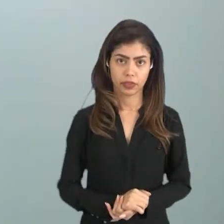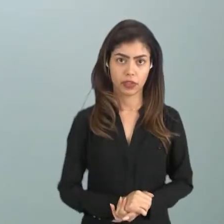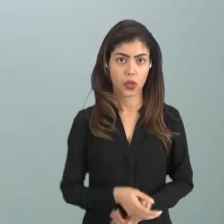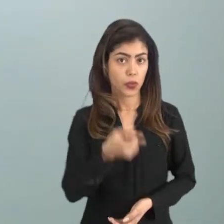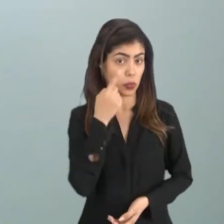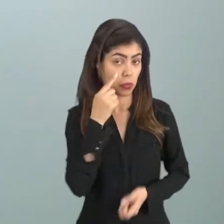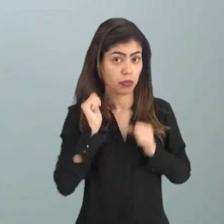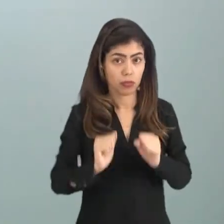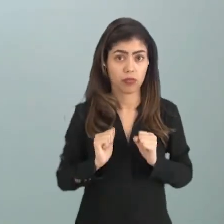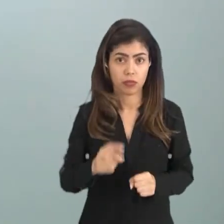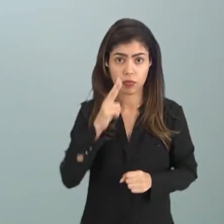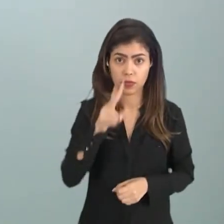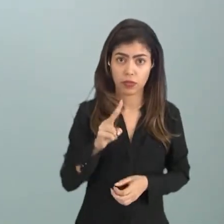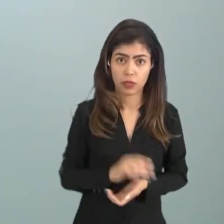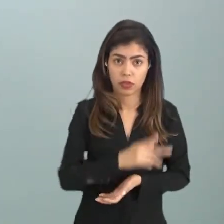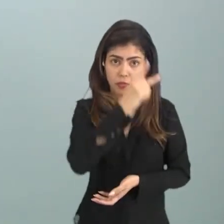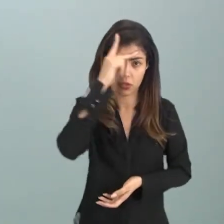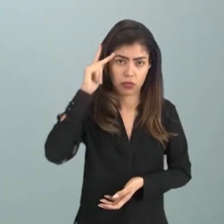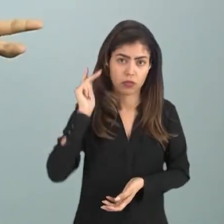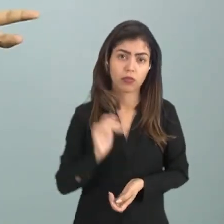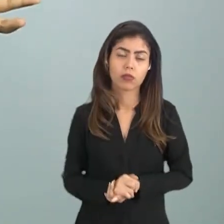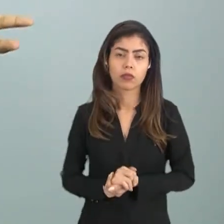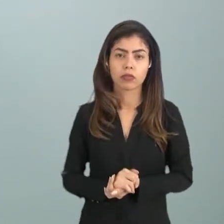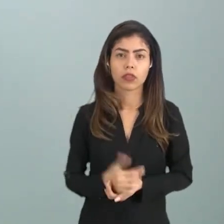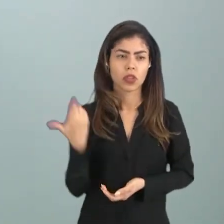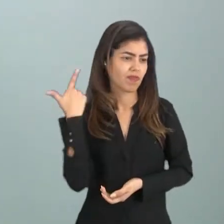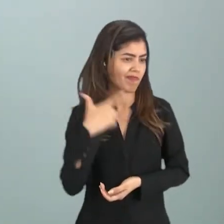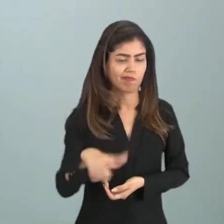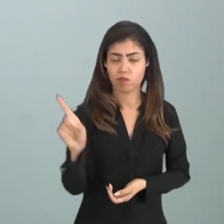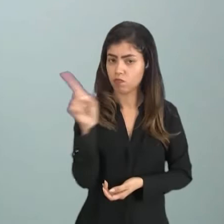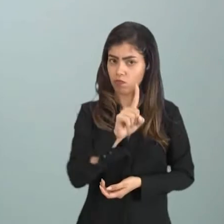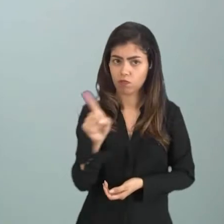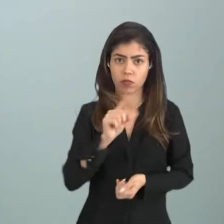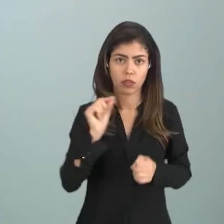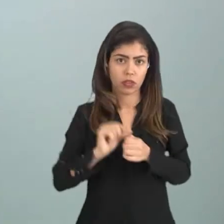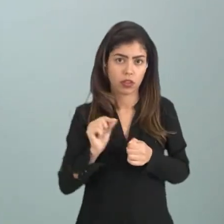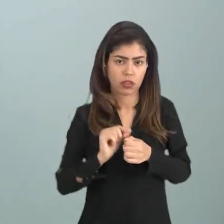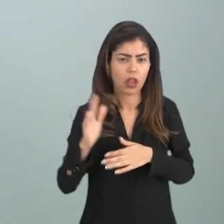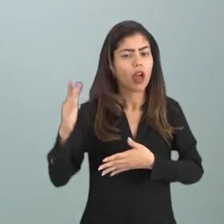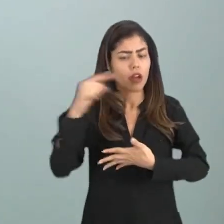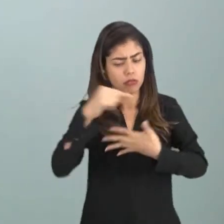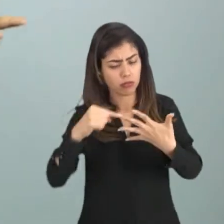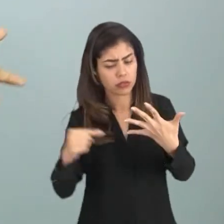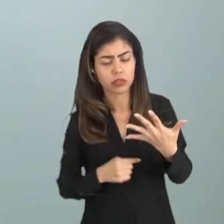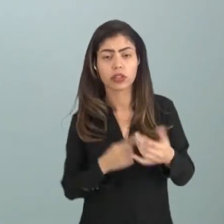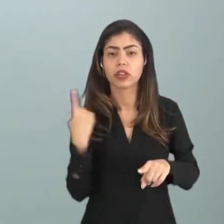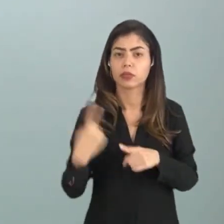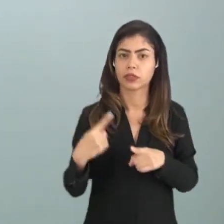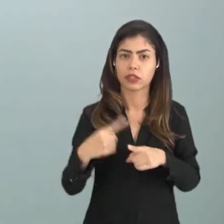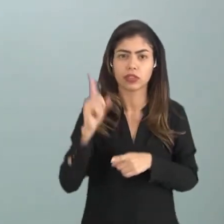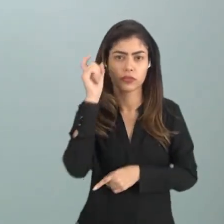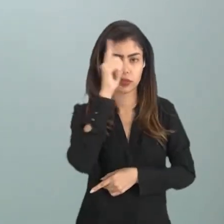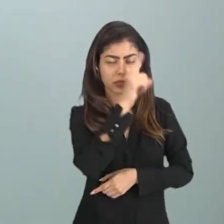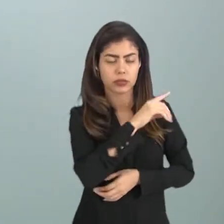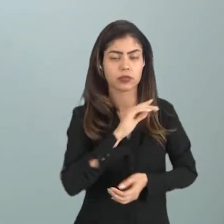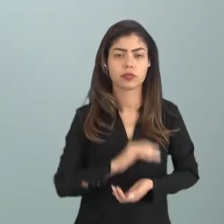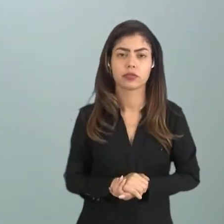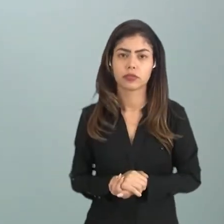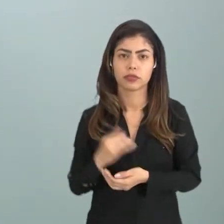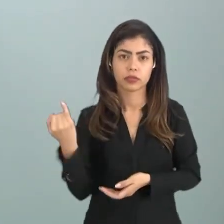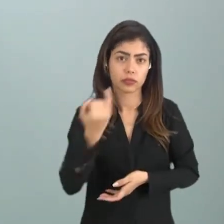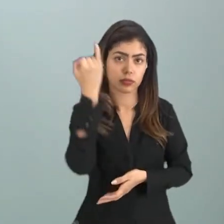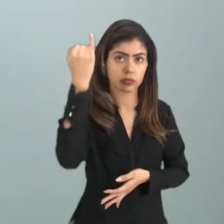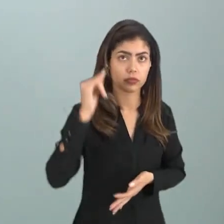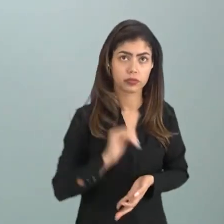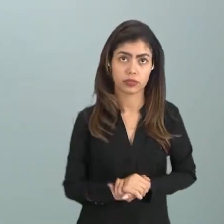pode ver que pessoas amadoras não conseguem fazer algumas dessas modalidades porque são bem mais complexas, principalmente sobre